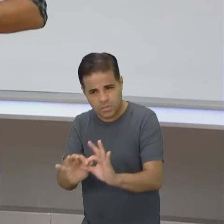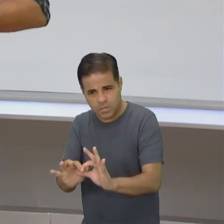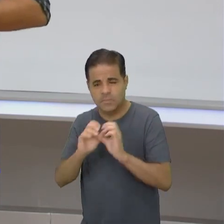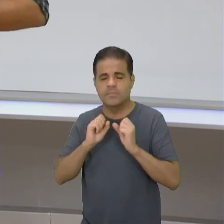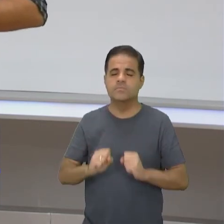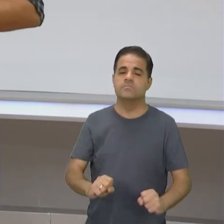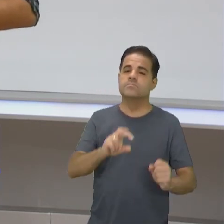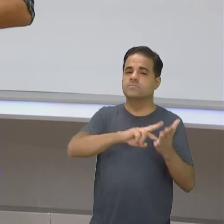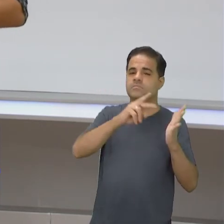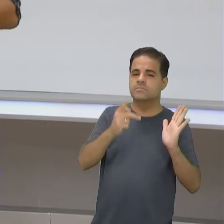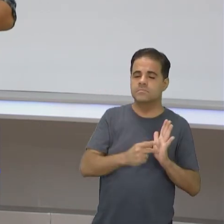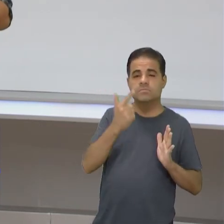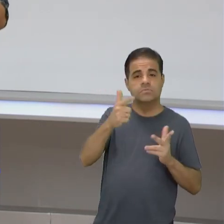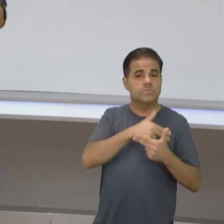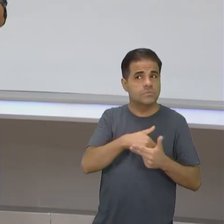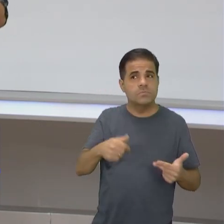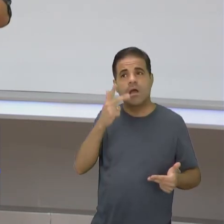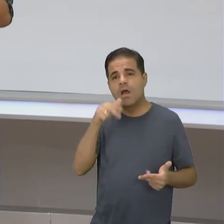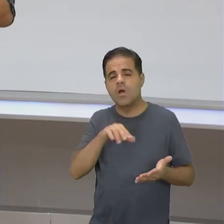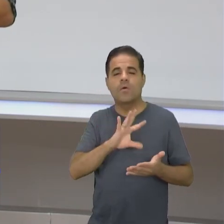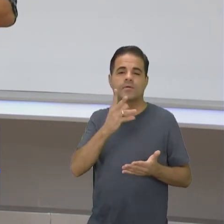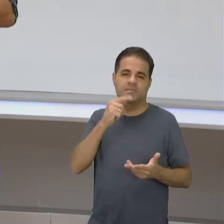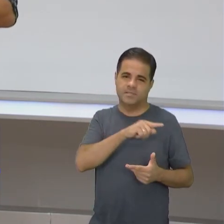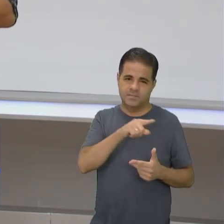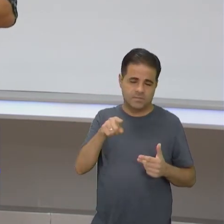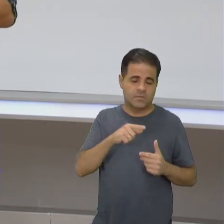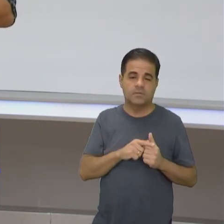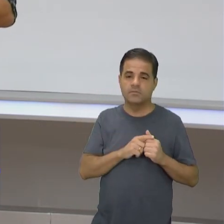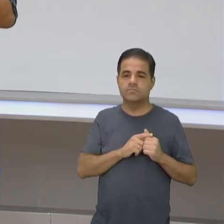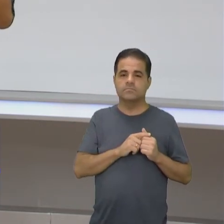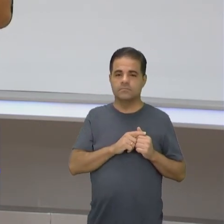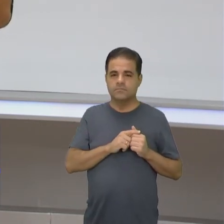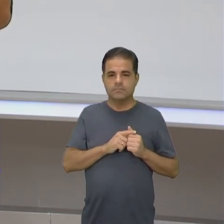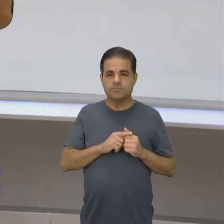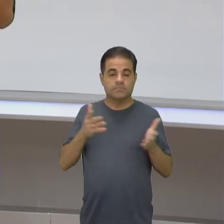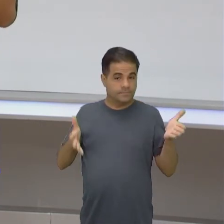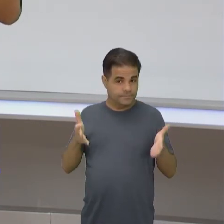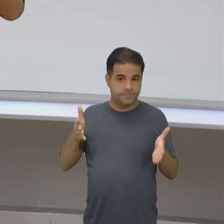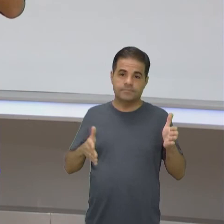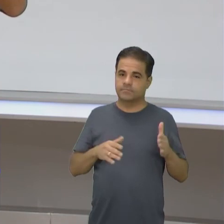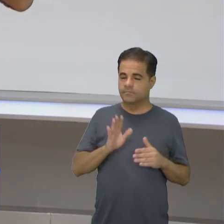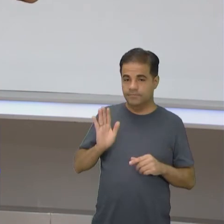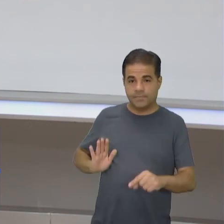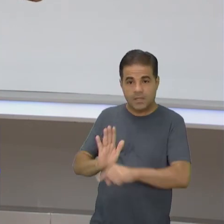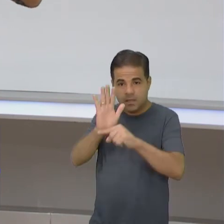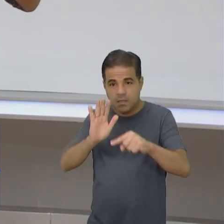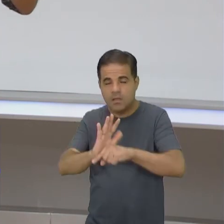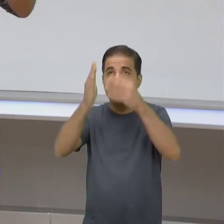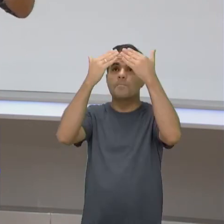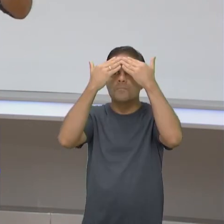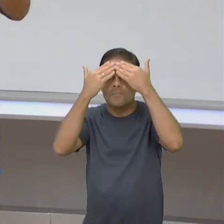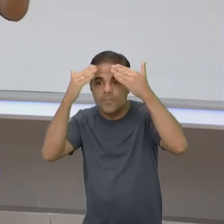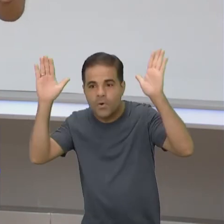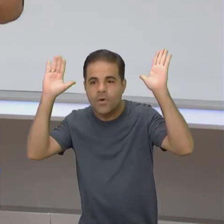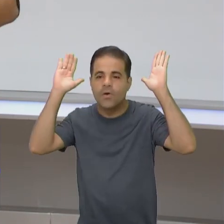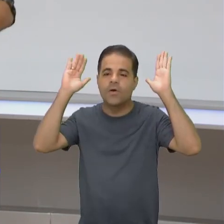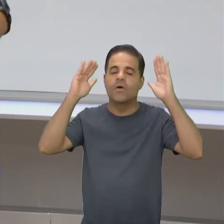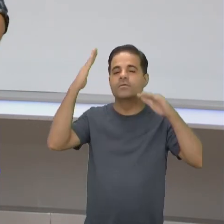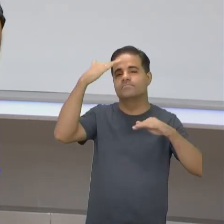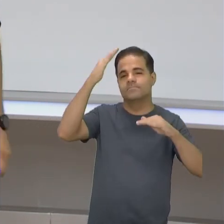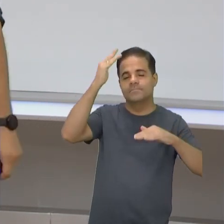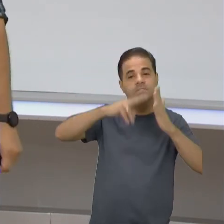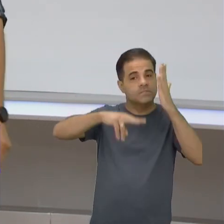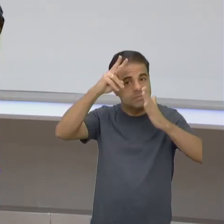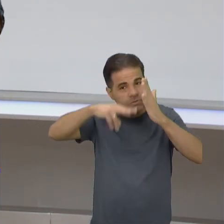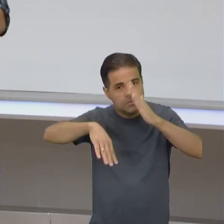significar outras coisas, mas o que acontece é o quê? Que naquele momento já te ajudou a expandir seu horizonte de